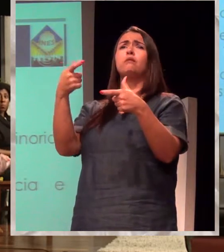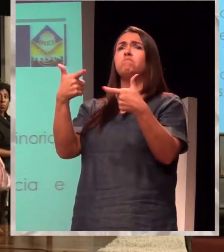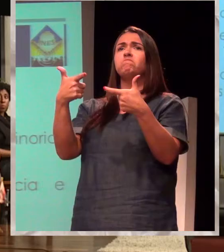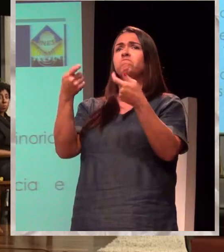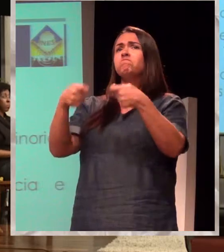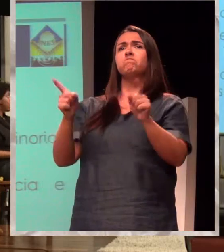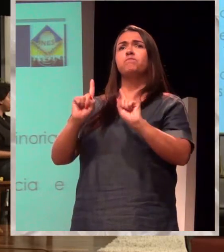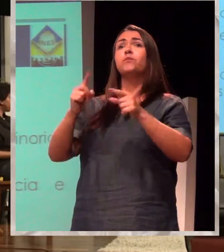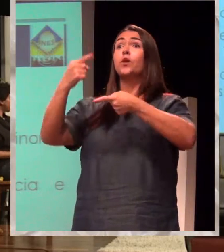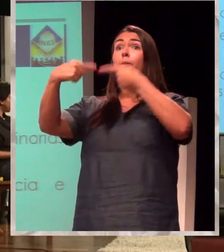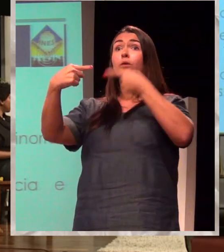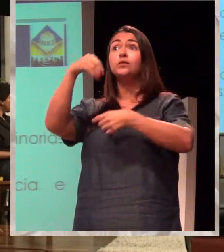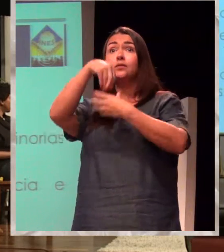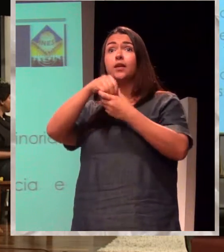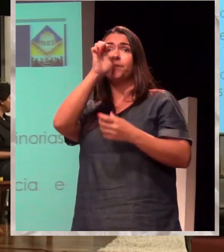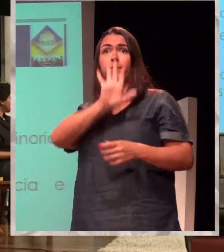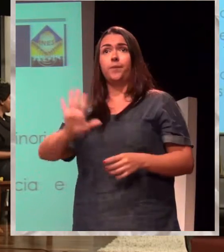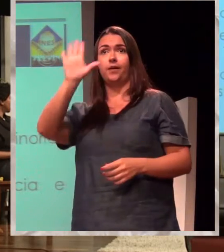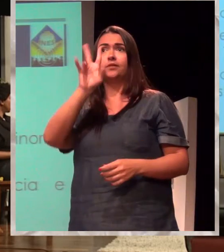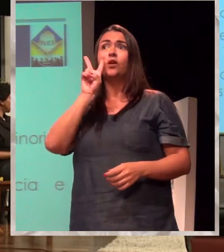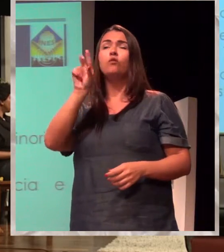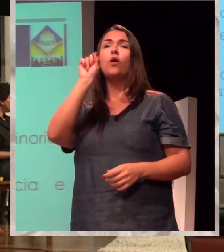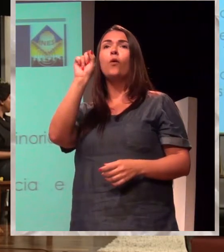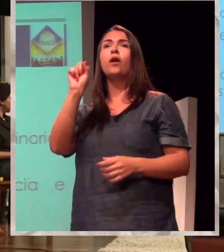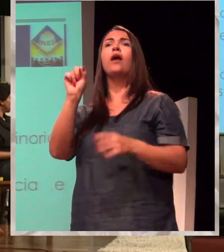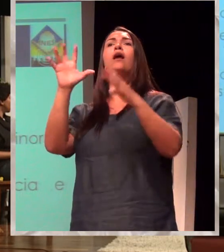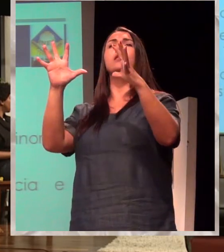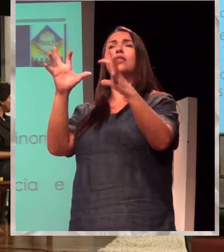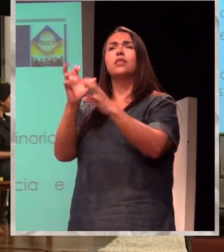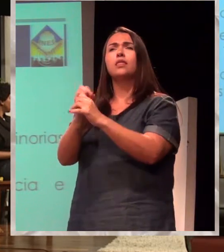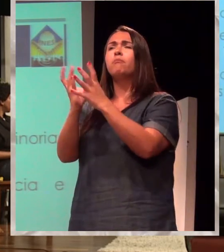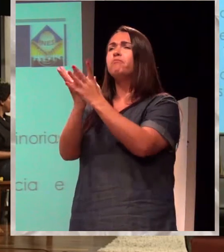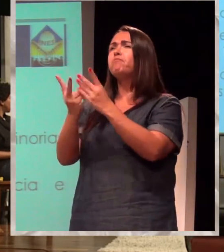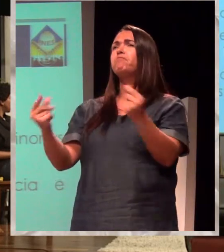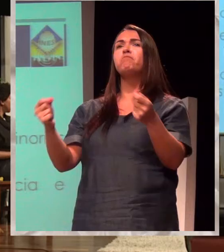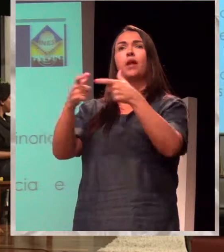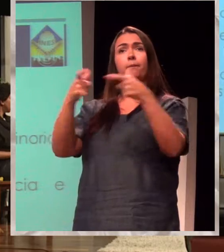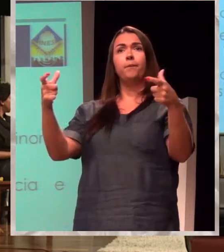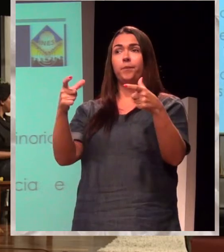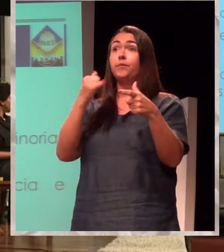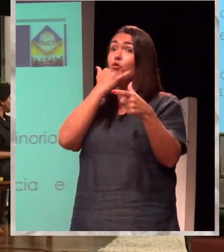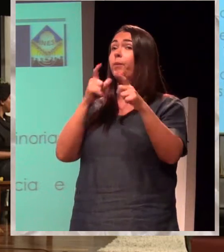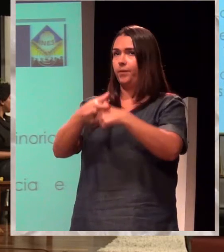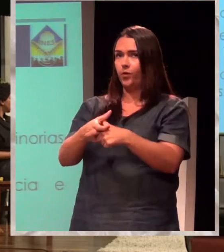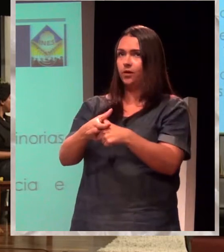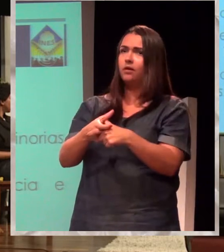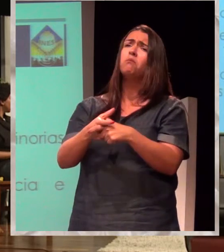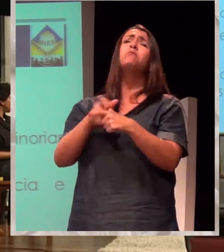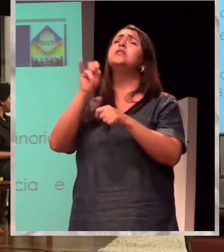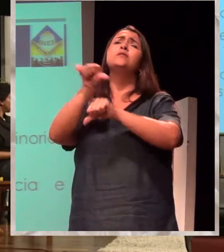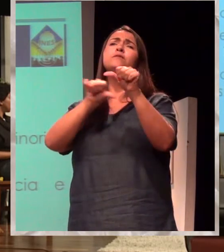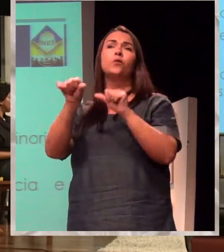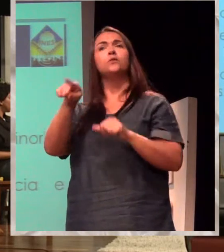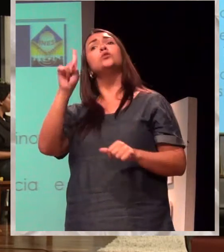necessidade. Nas políticas brasileiras se observa um apagamento das minorias, sejam eles surdos,